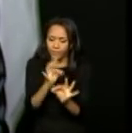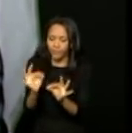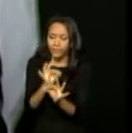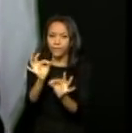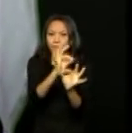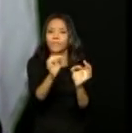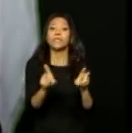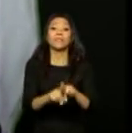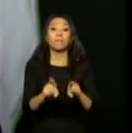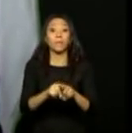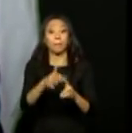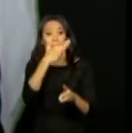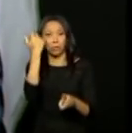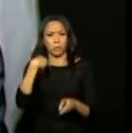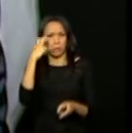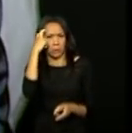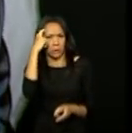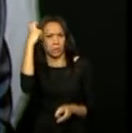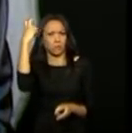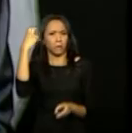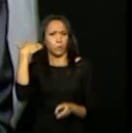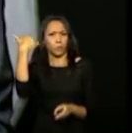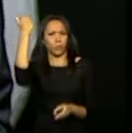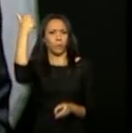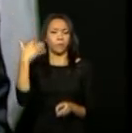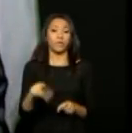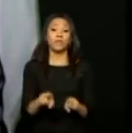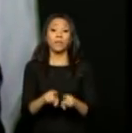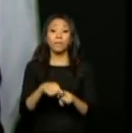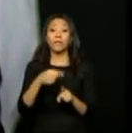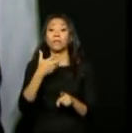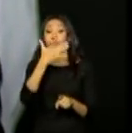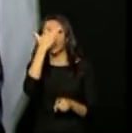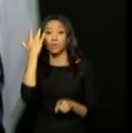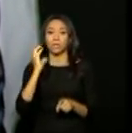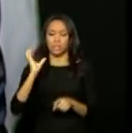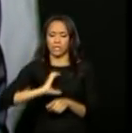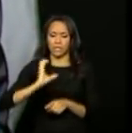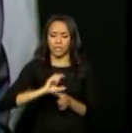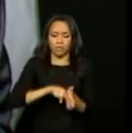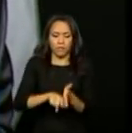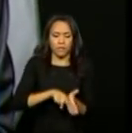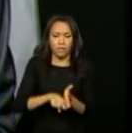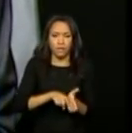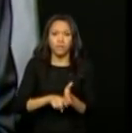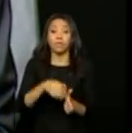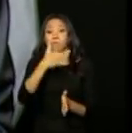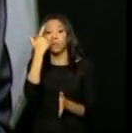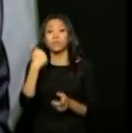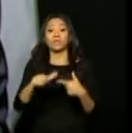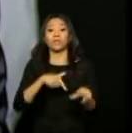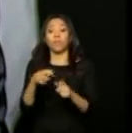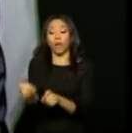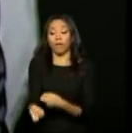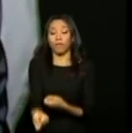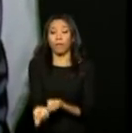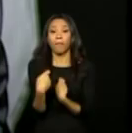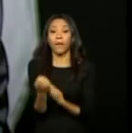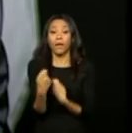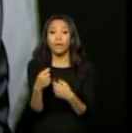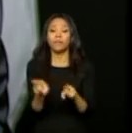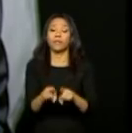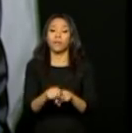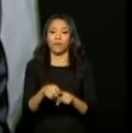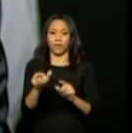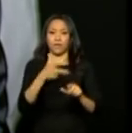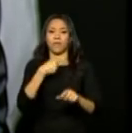dos intelectuais, dos cientistas e das tribos urbanas, dos pescadores e dos industriais. O Brasil